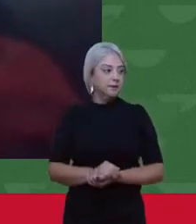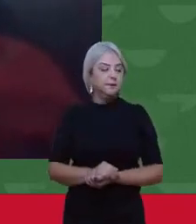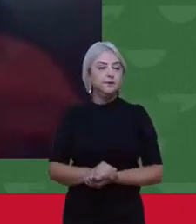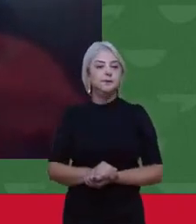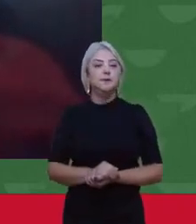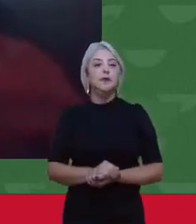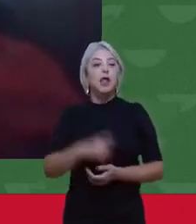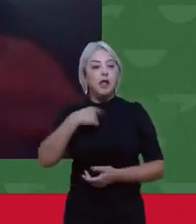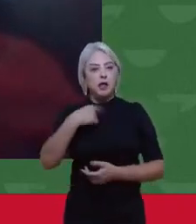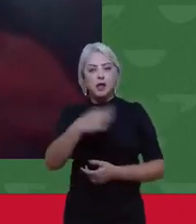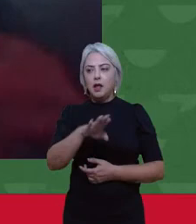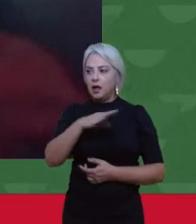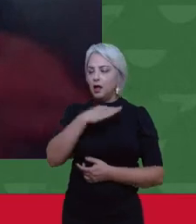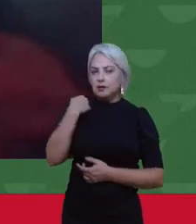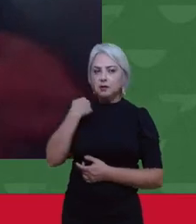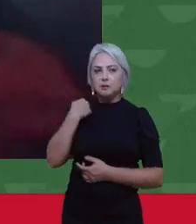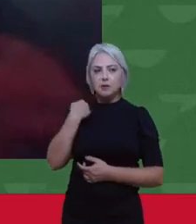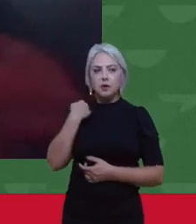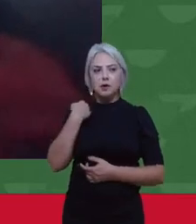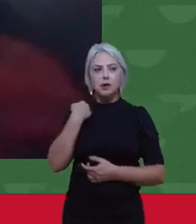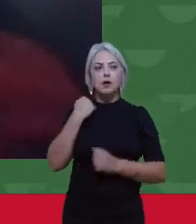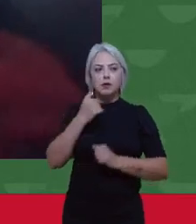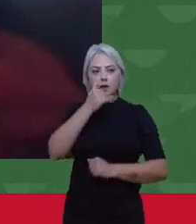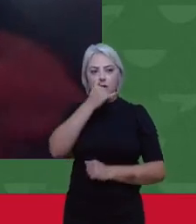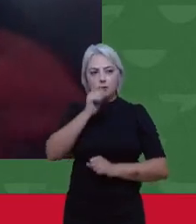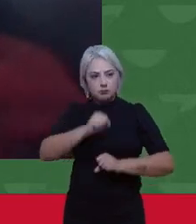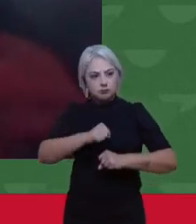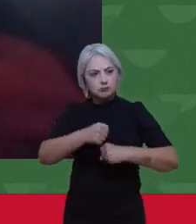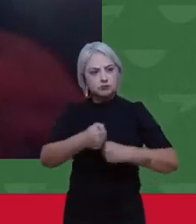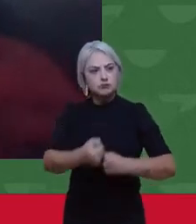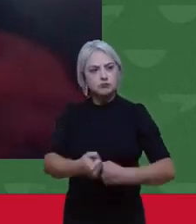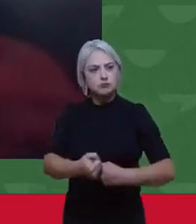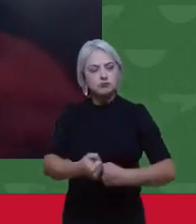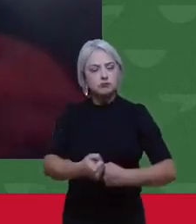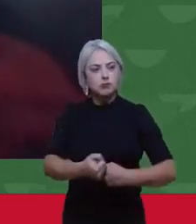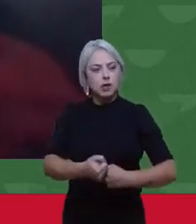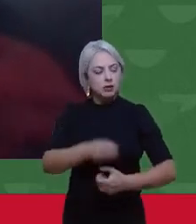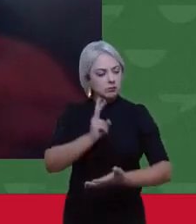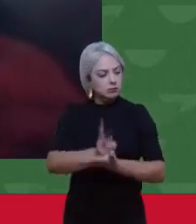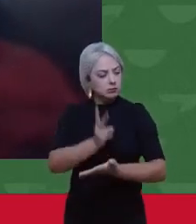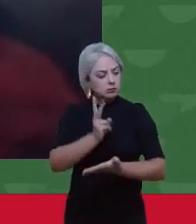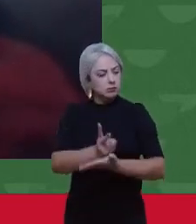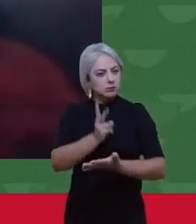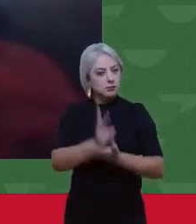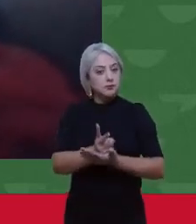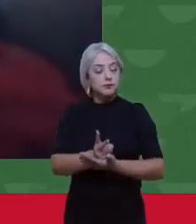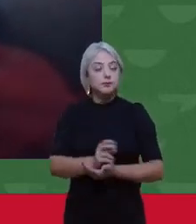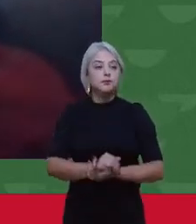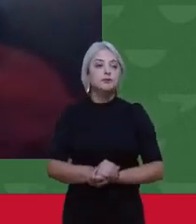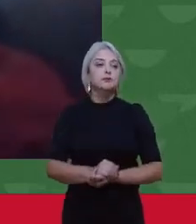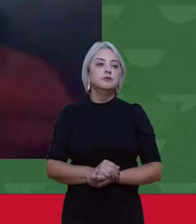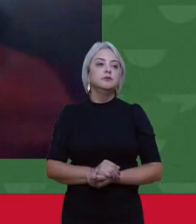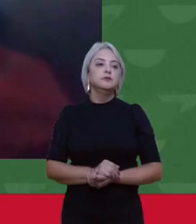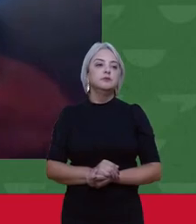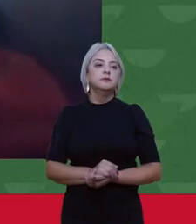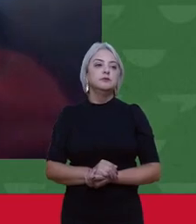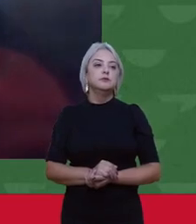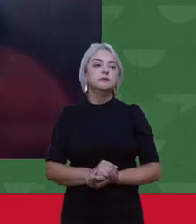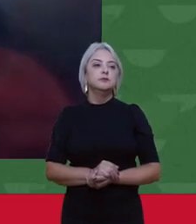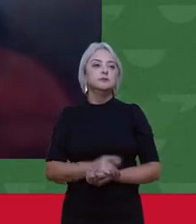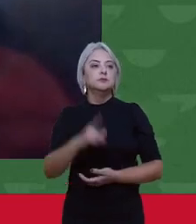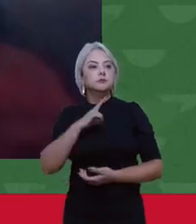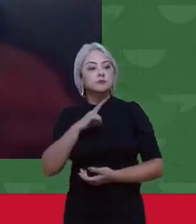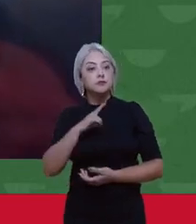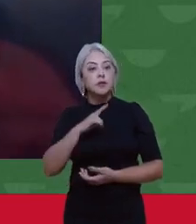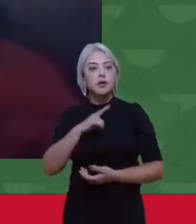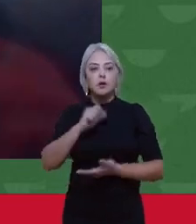estas mortes deveriam ser enfrentadas permanentemente, que deveria